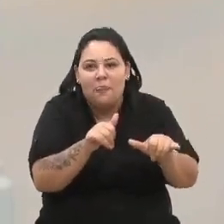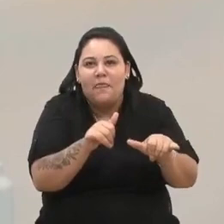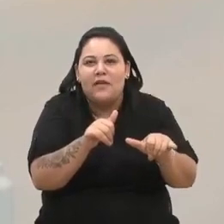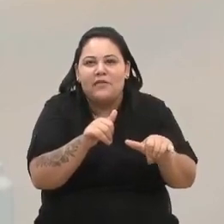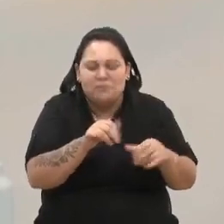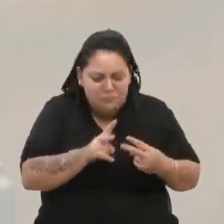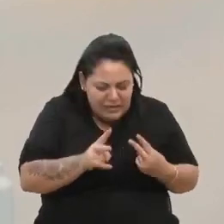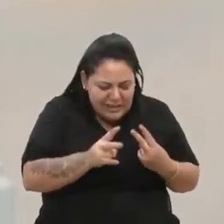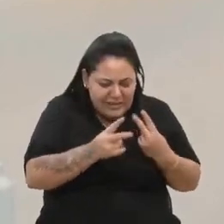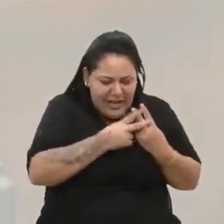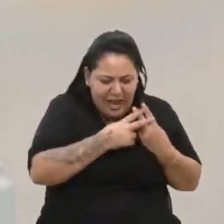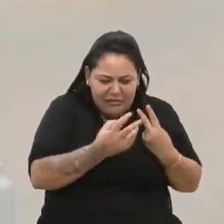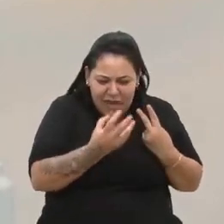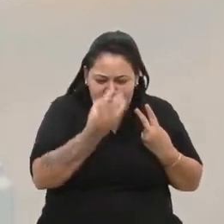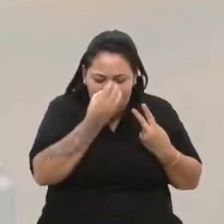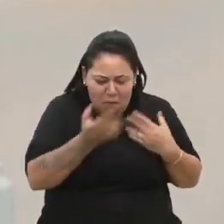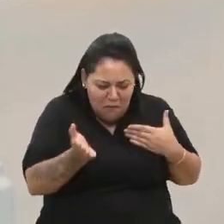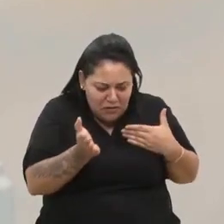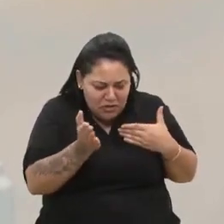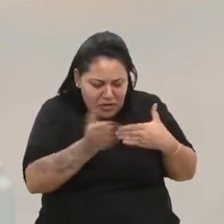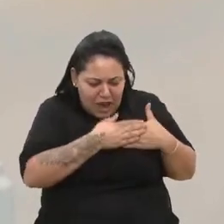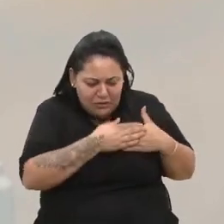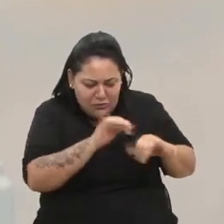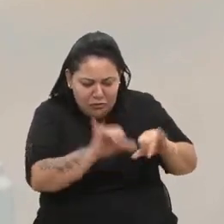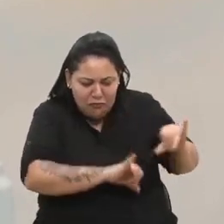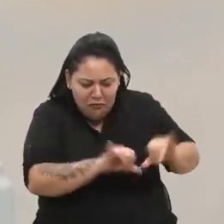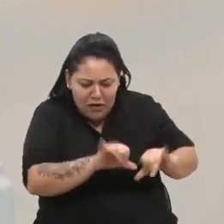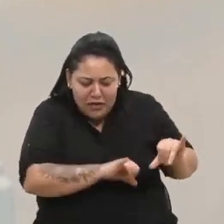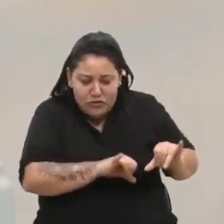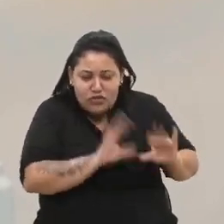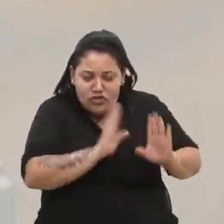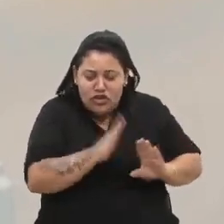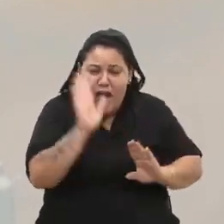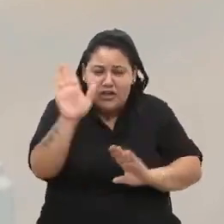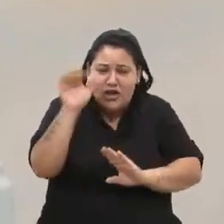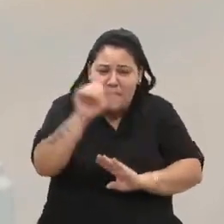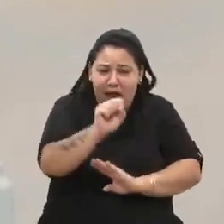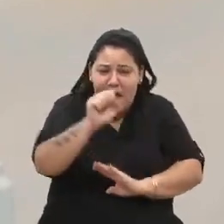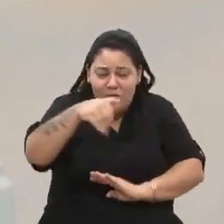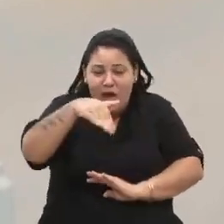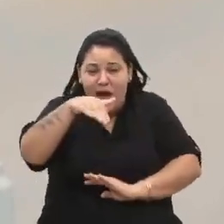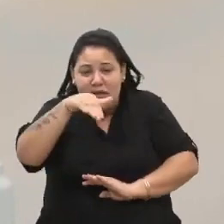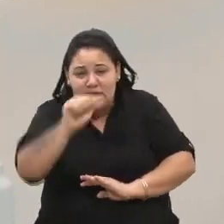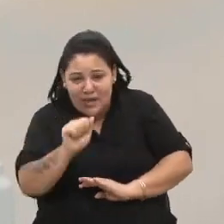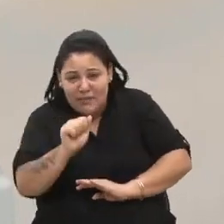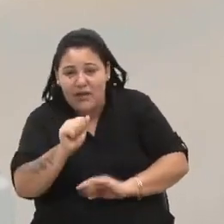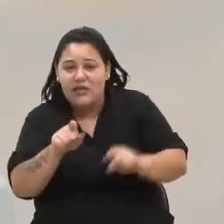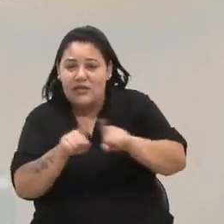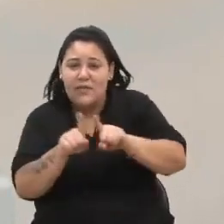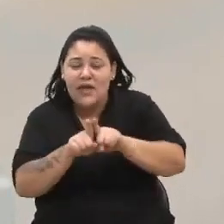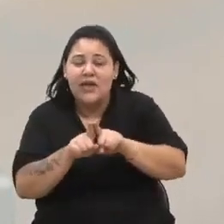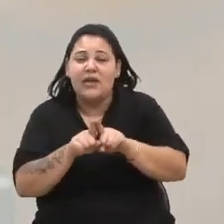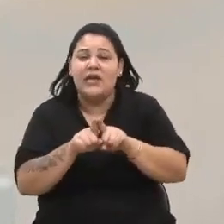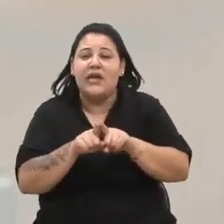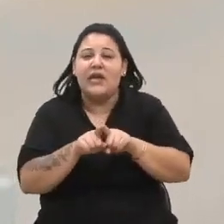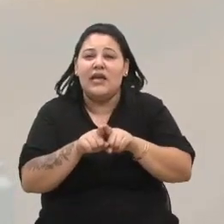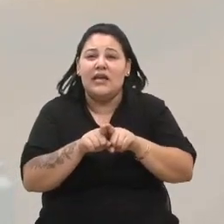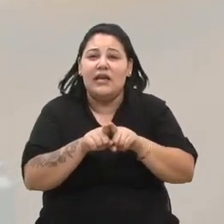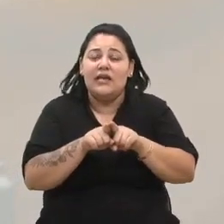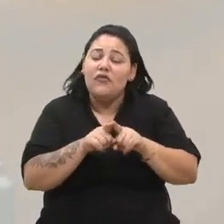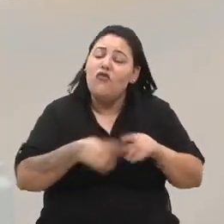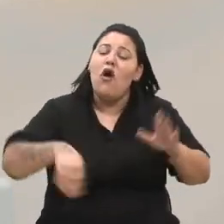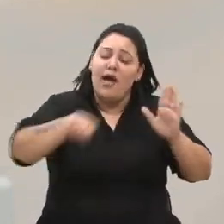a fiscalização da SEMA e eles foram até